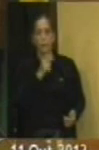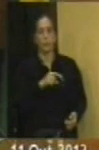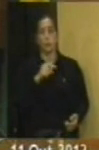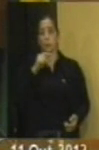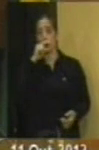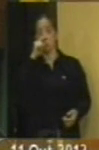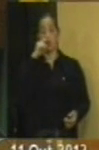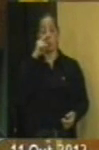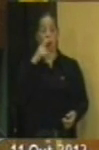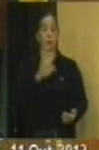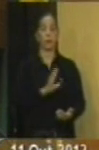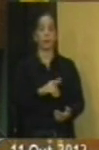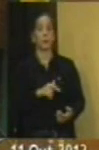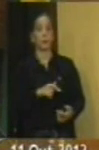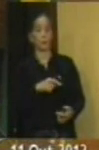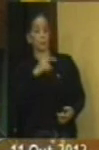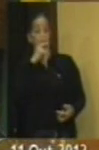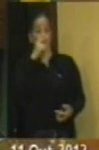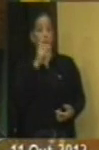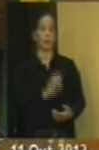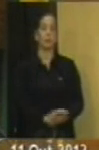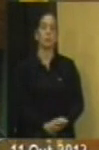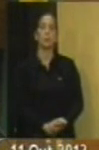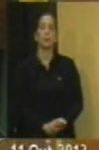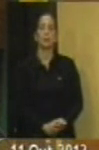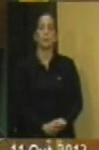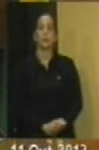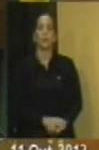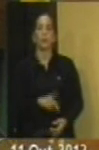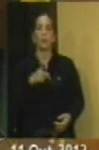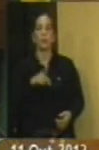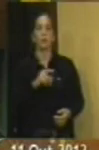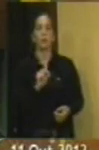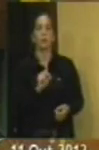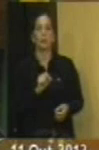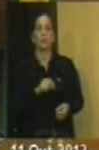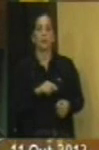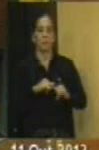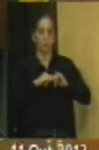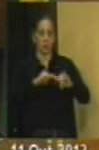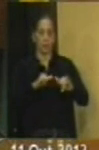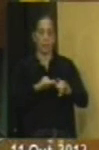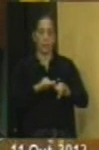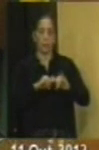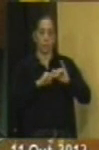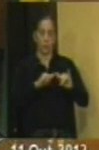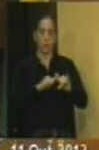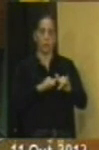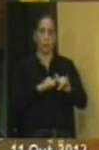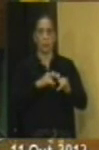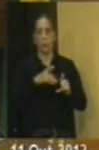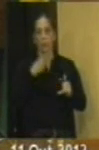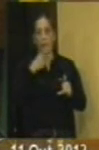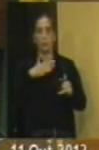meio soberbo né meio prepotente quando a gente é minha mencionado ou é mencionado alguma